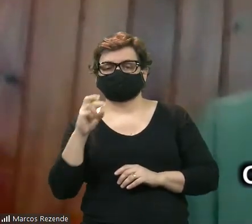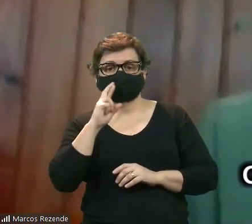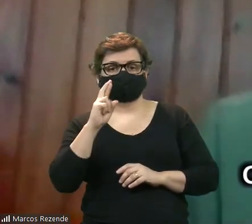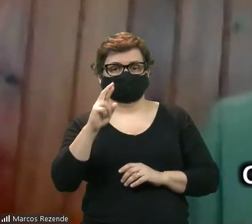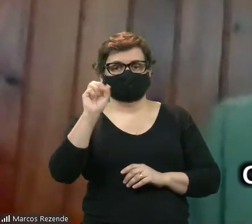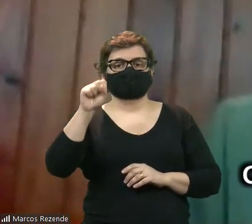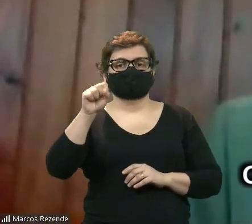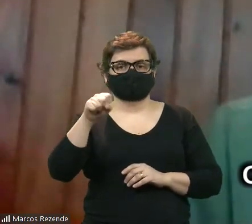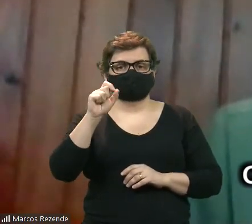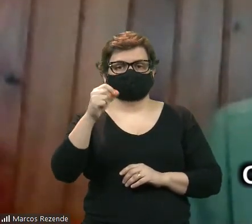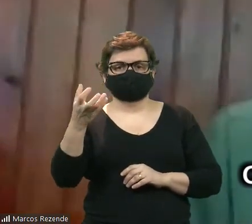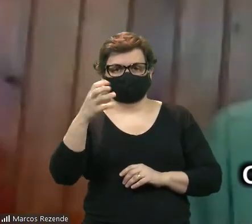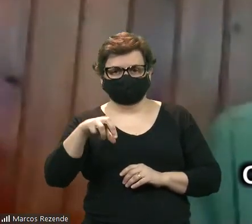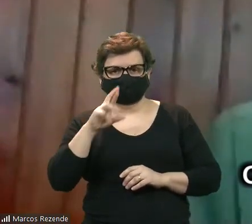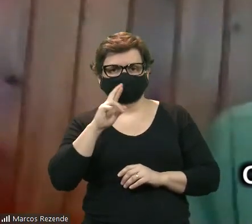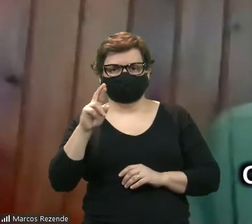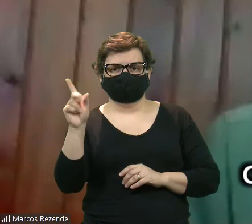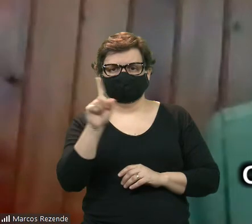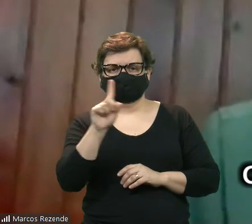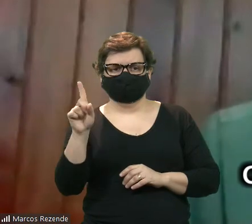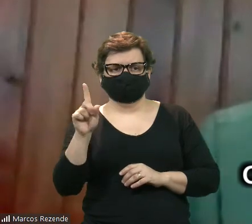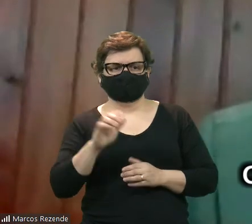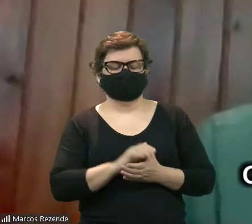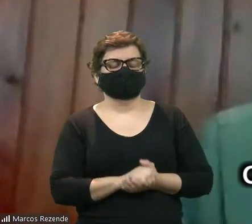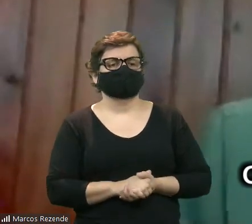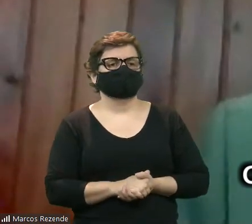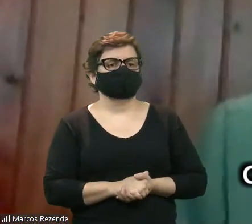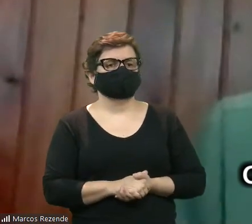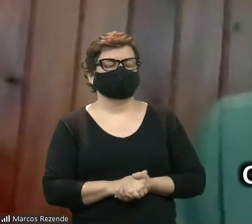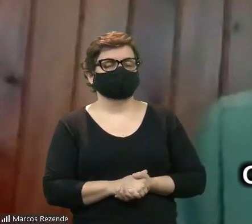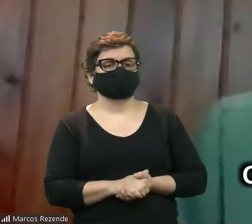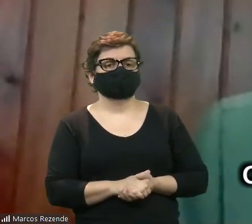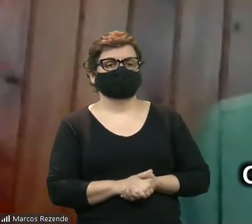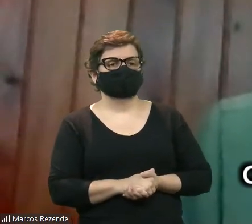responderão sim, os contrários responderão não.